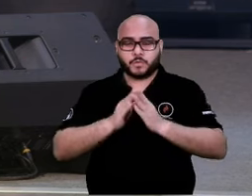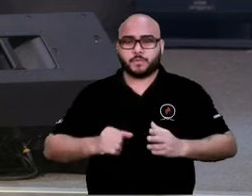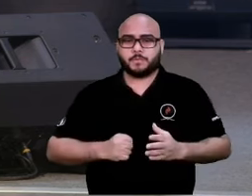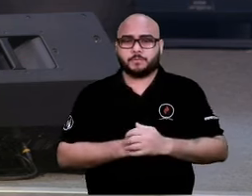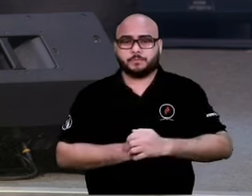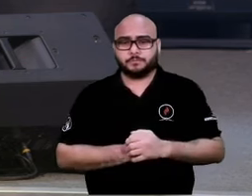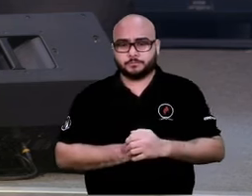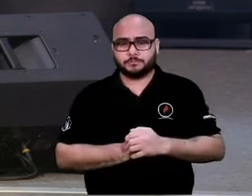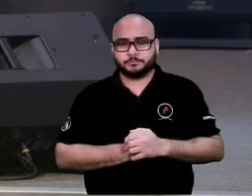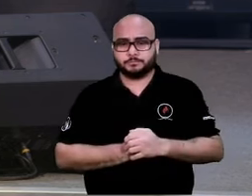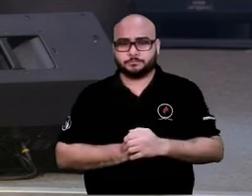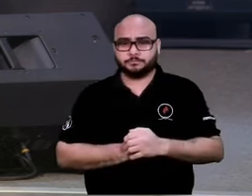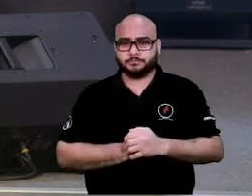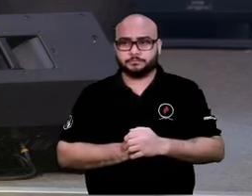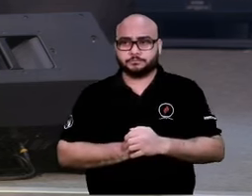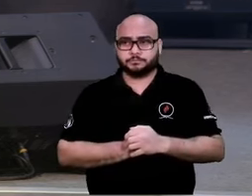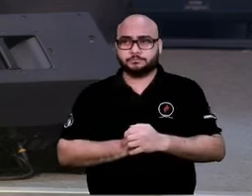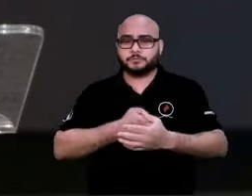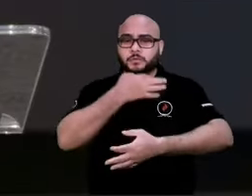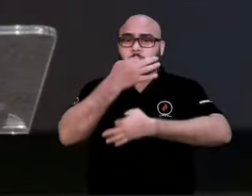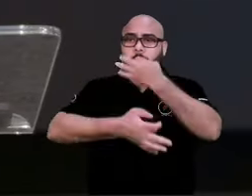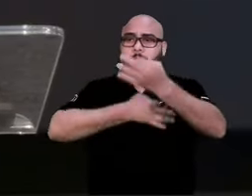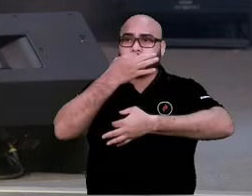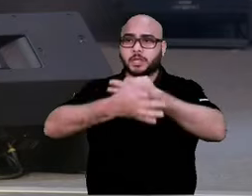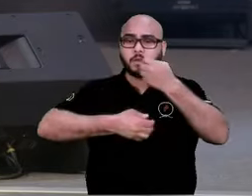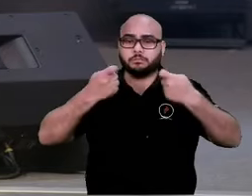Agora não tem como argumentar. Desce.